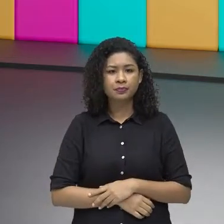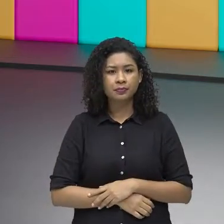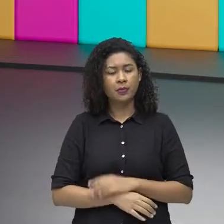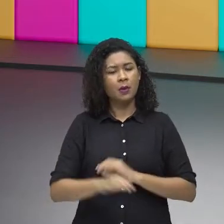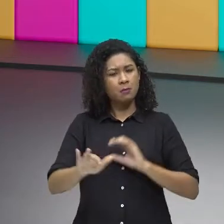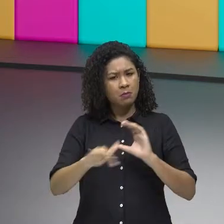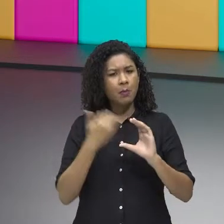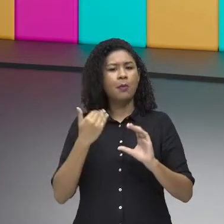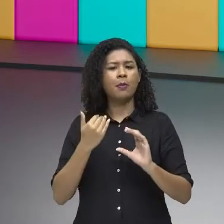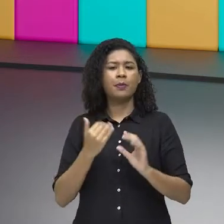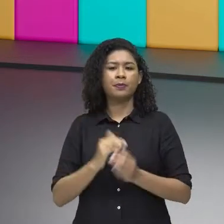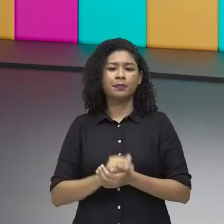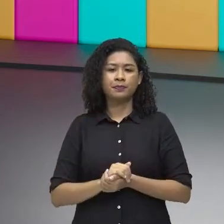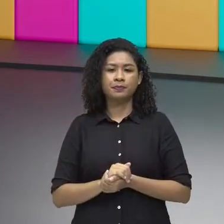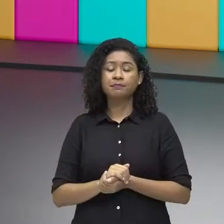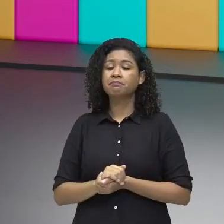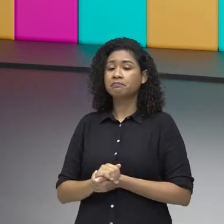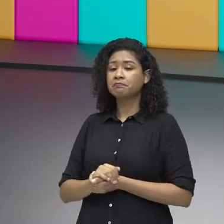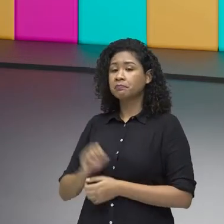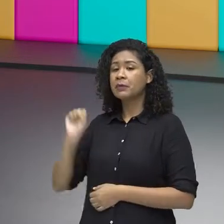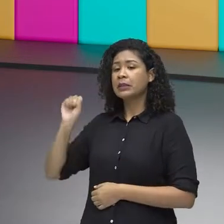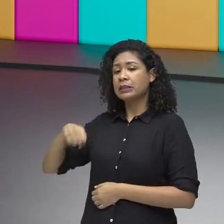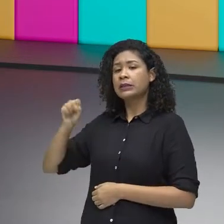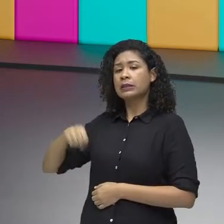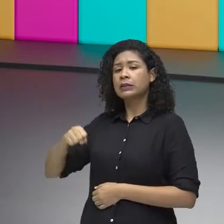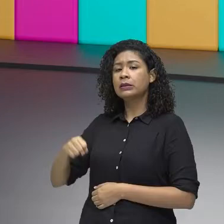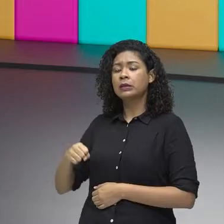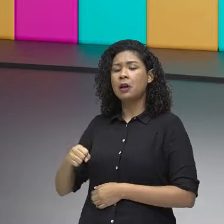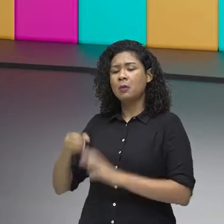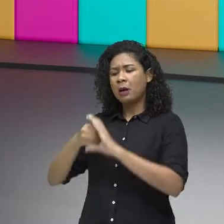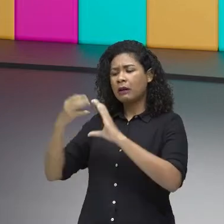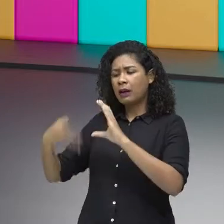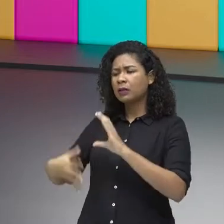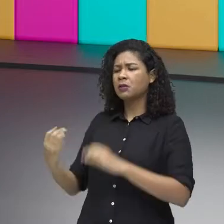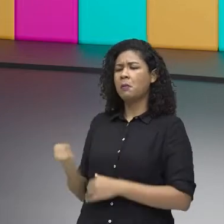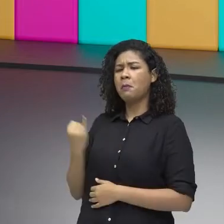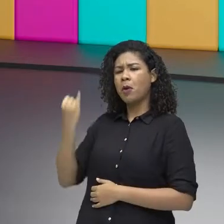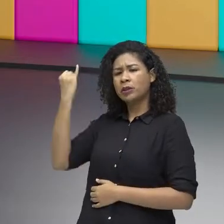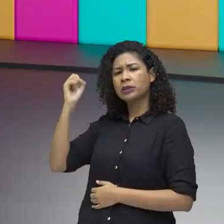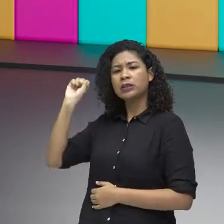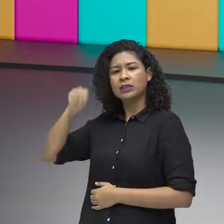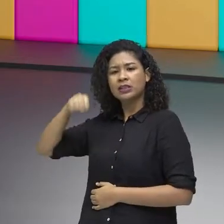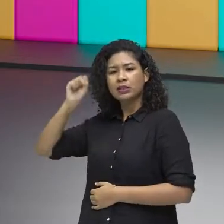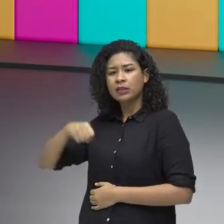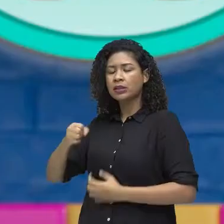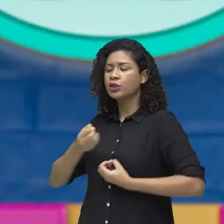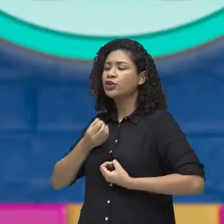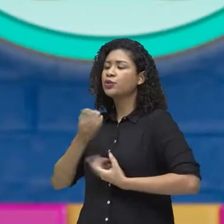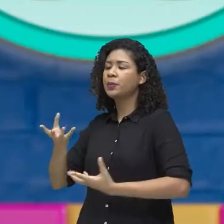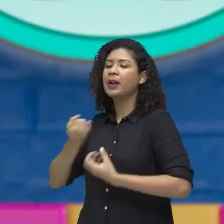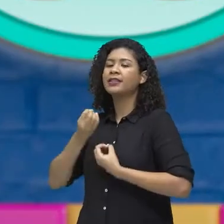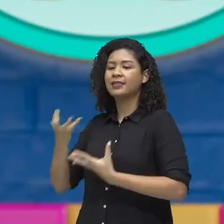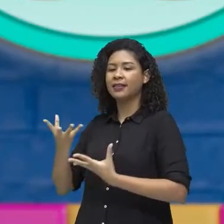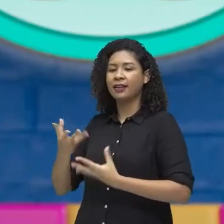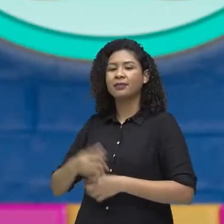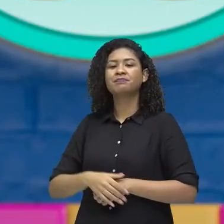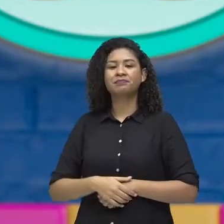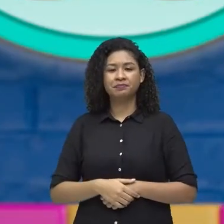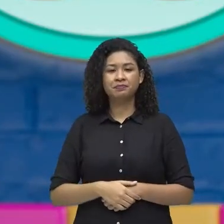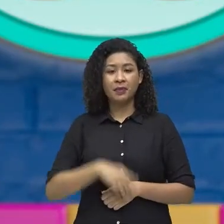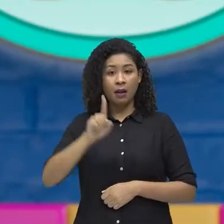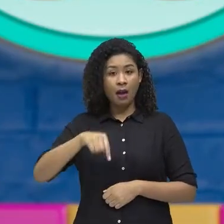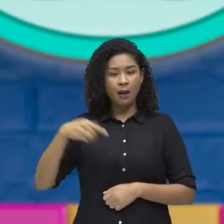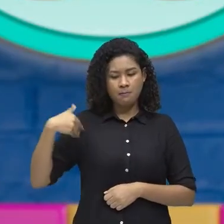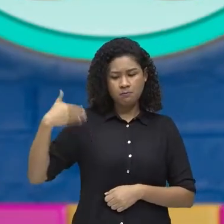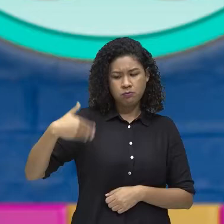aí no chat. Que é um aspecto muito importante também, né, Renata? A gente, de fato, conseguir expressar, que são processos contínuos.